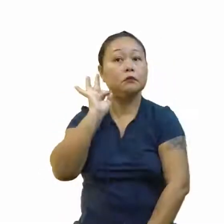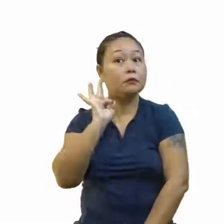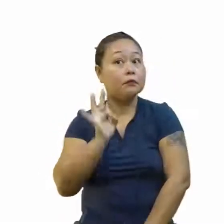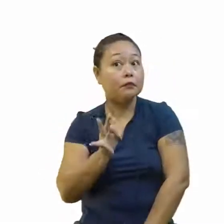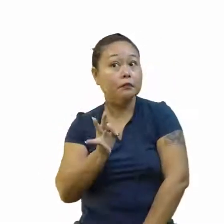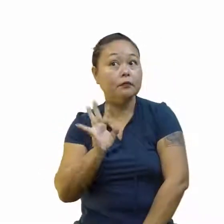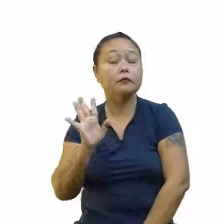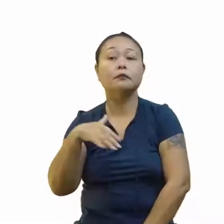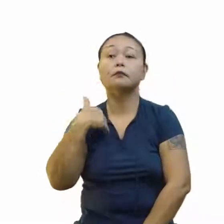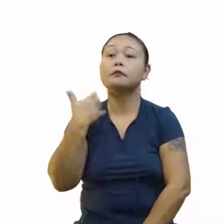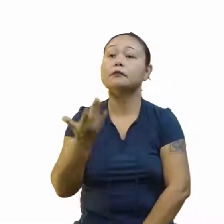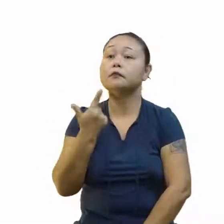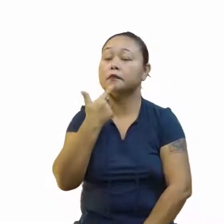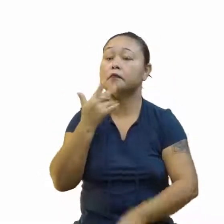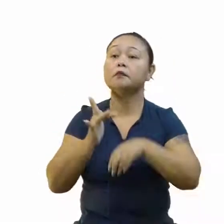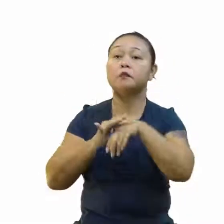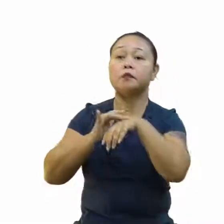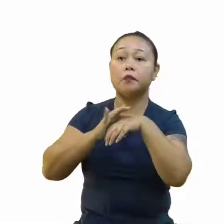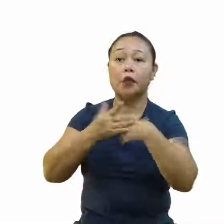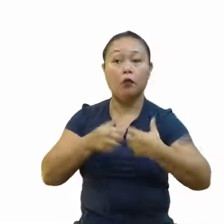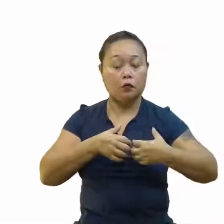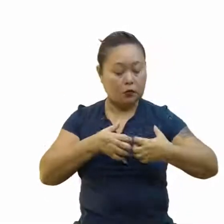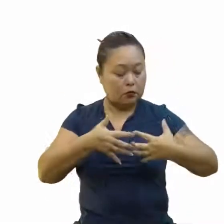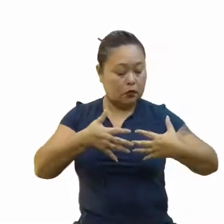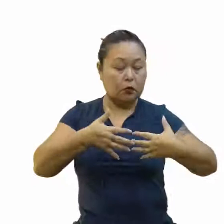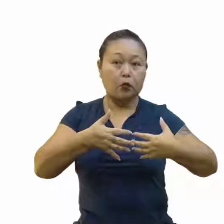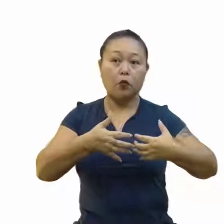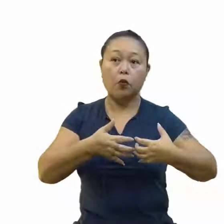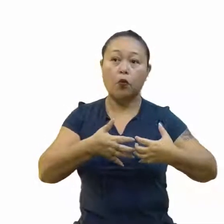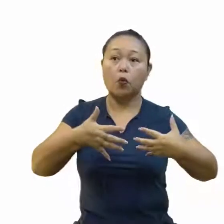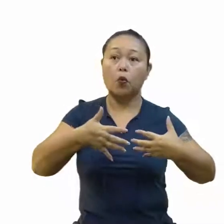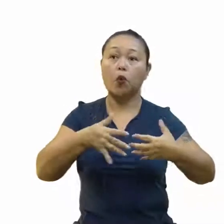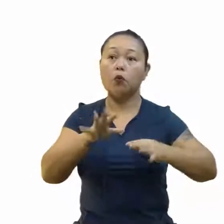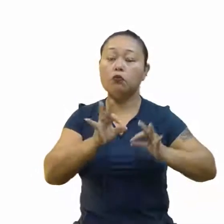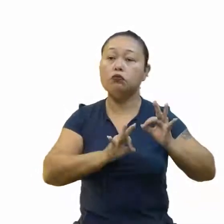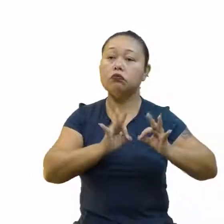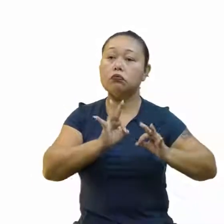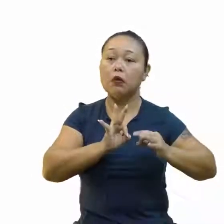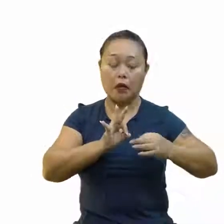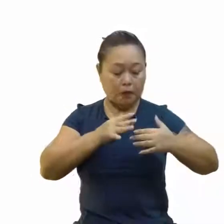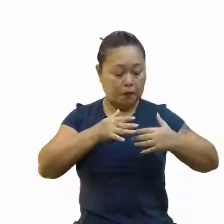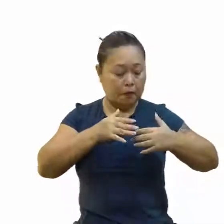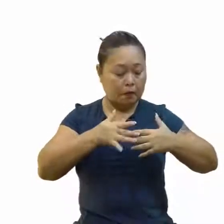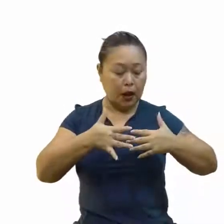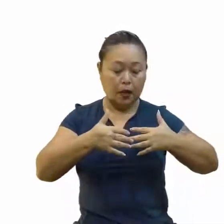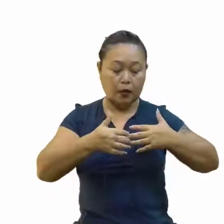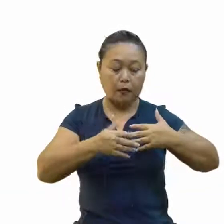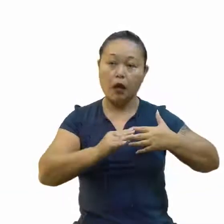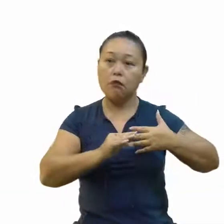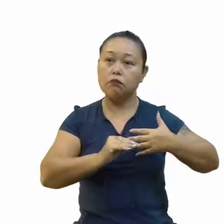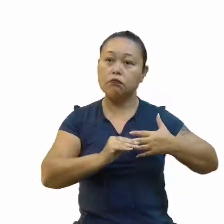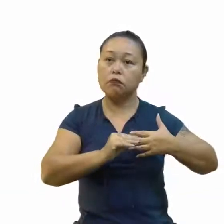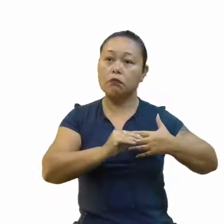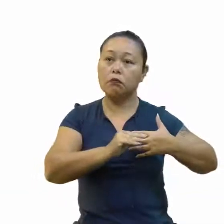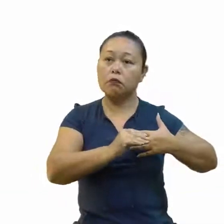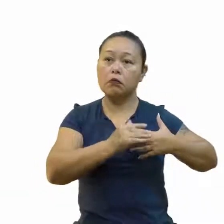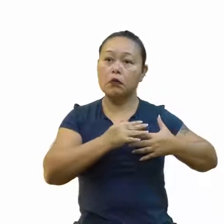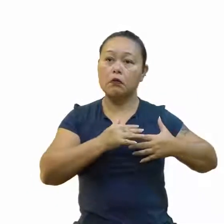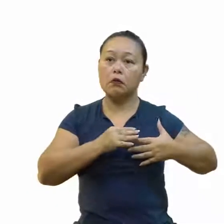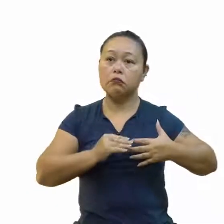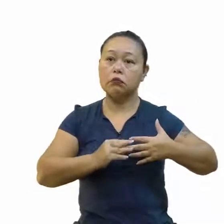de doença arterial coronariana, eu estou falando de formação de placas de gordura nas